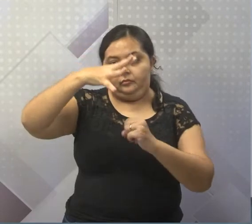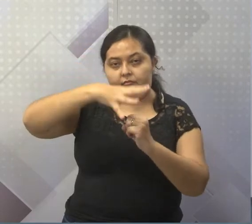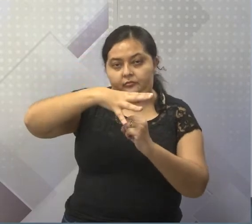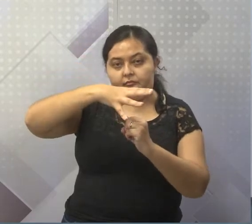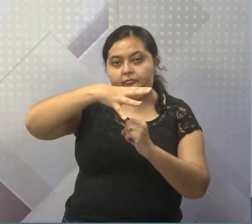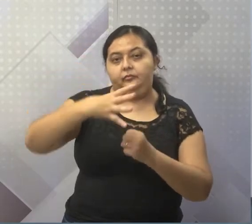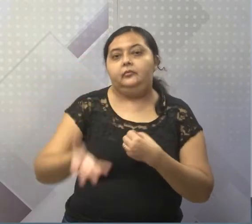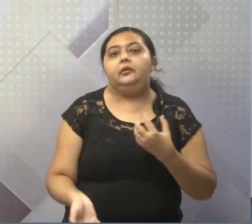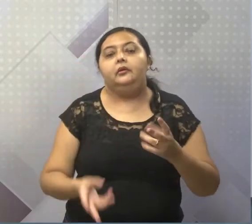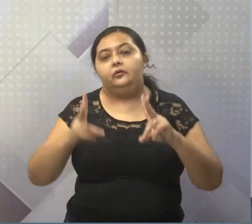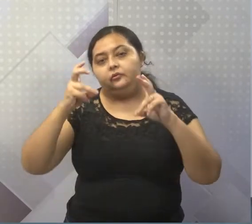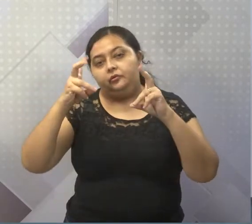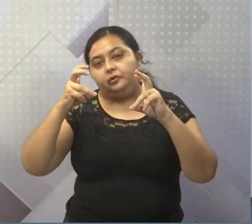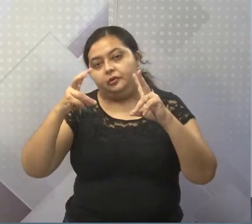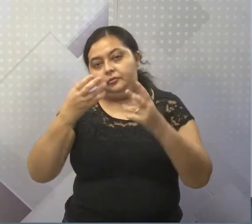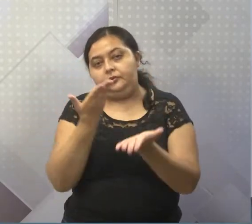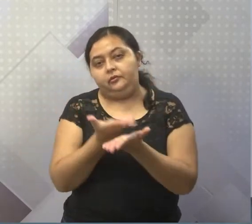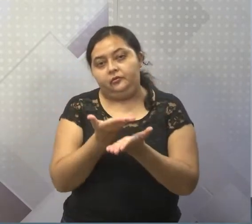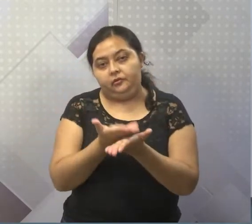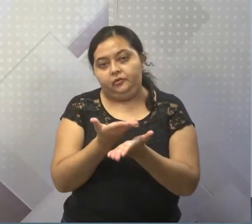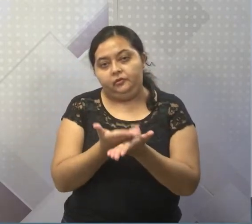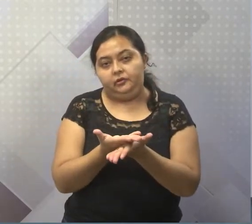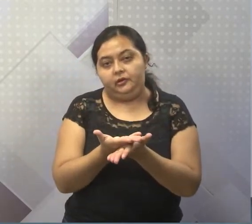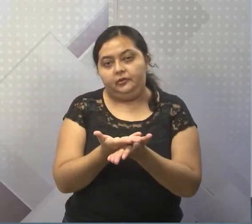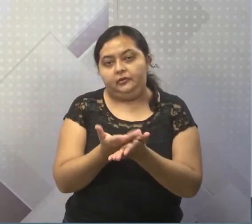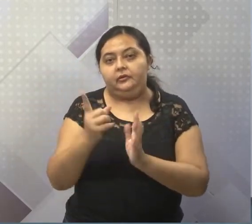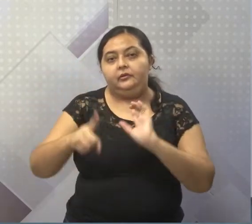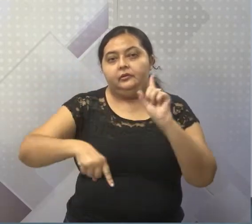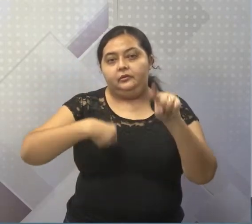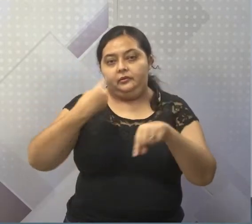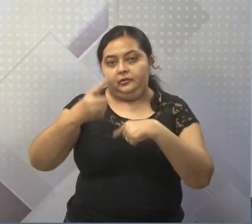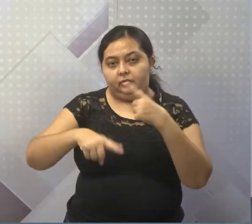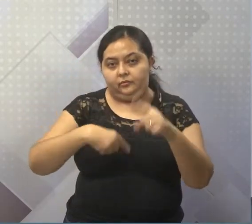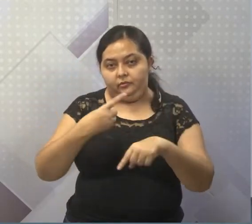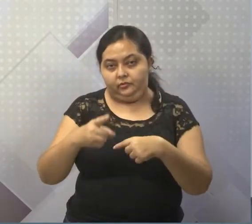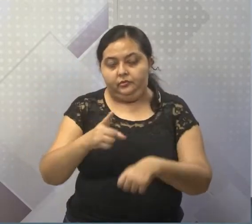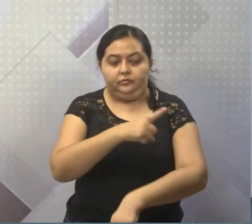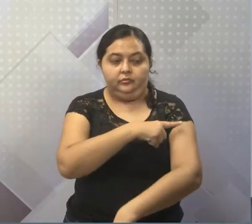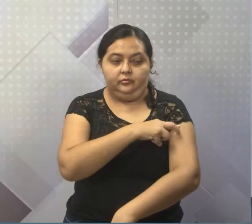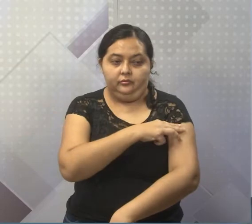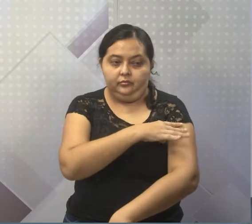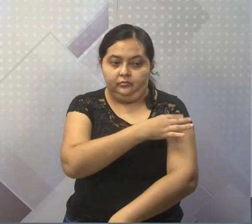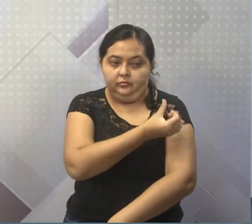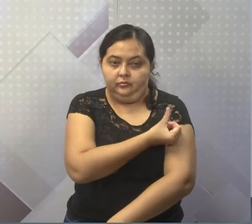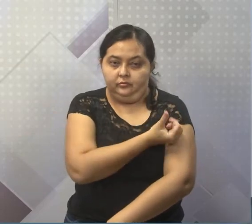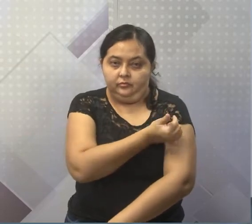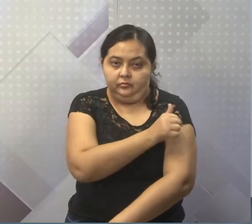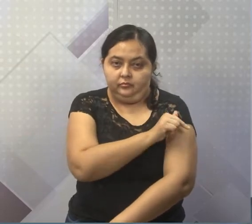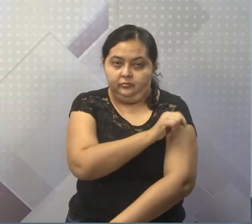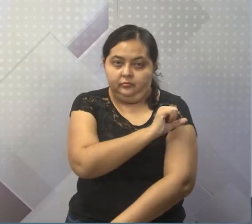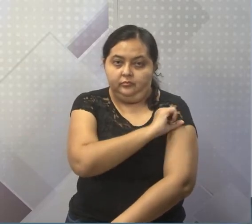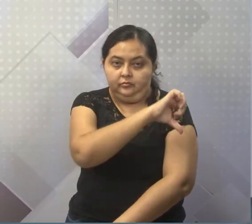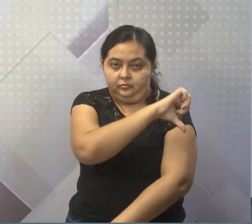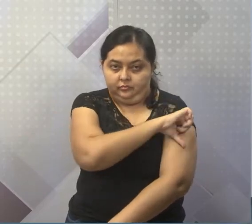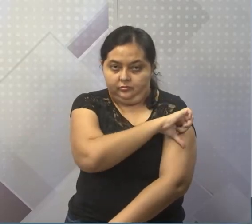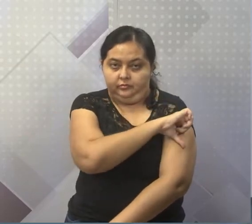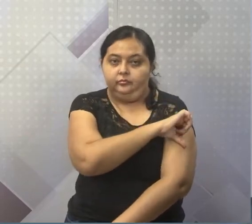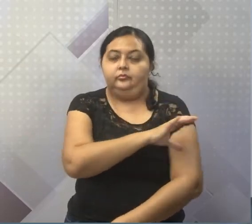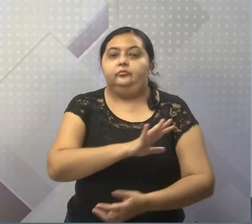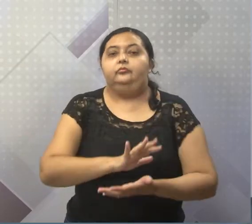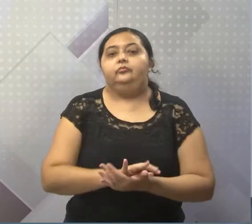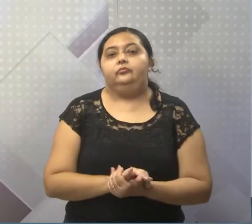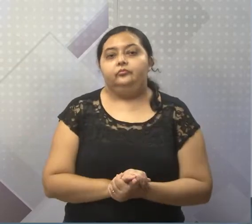e outros assuntos que a gente vai estudar no decorrer do tempo e no decorrer das células que você estiver estudando seja não sei se não certo mas tava no